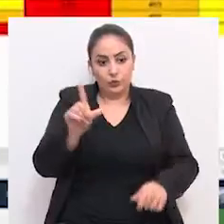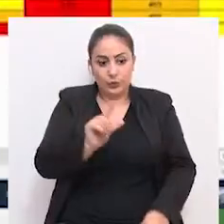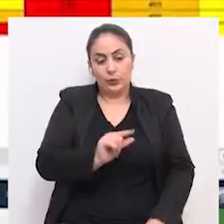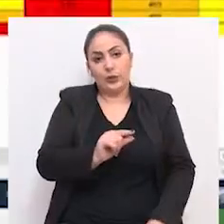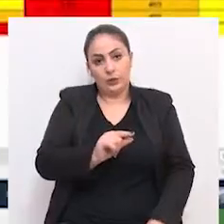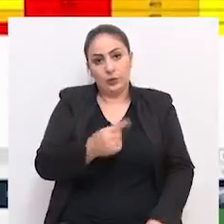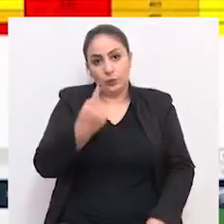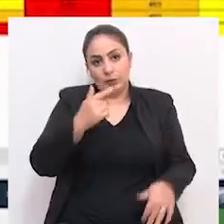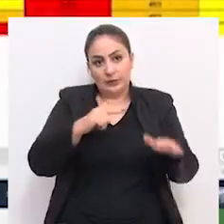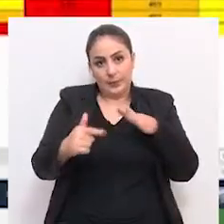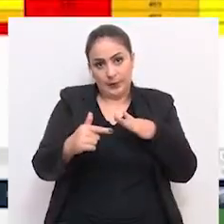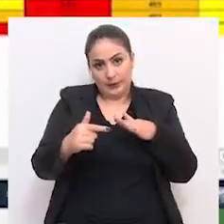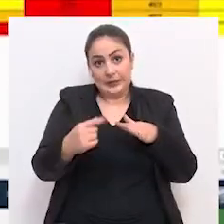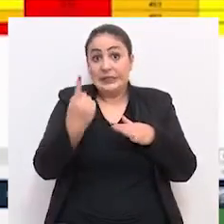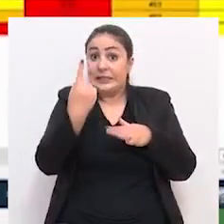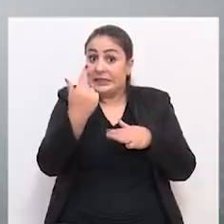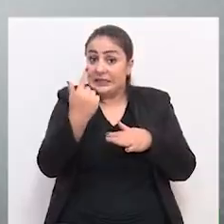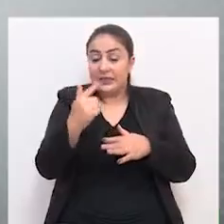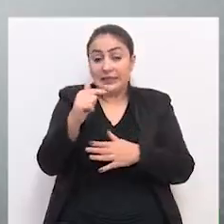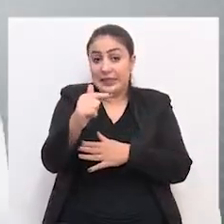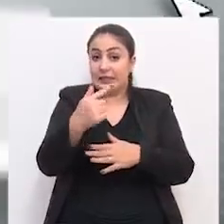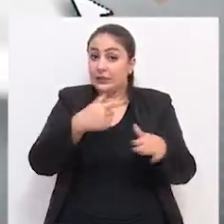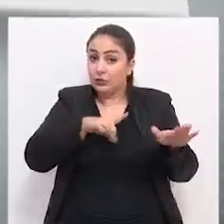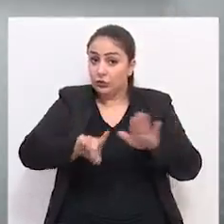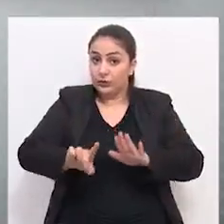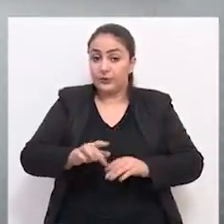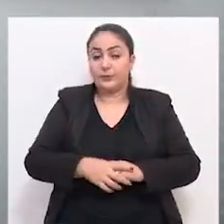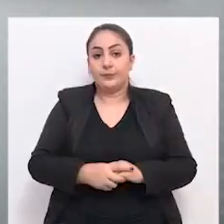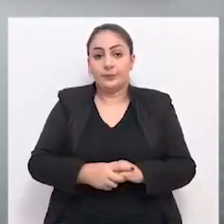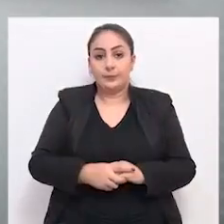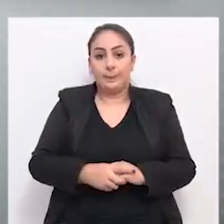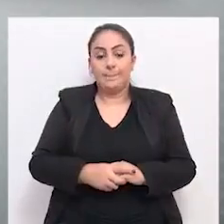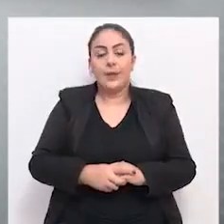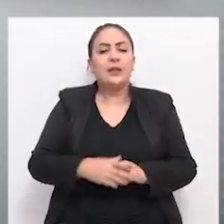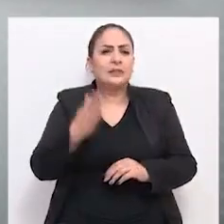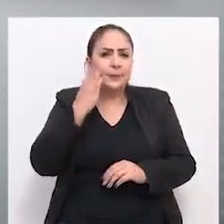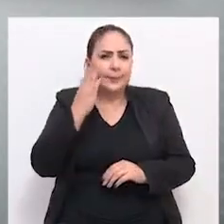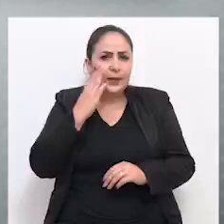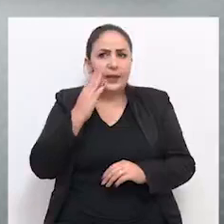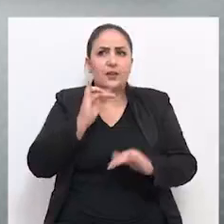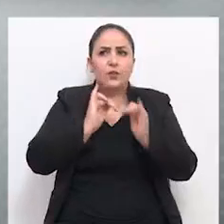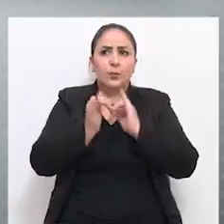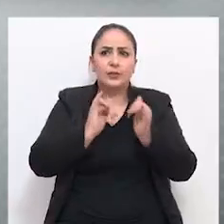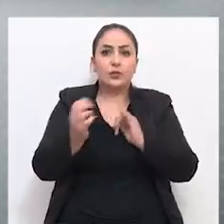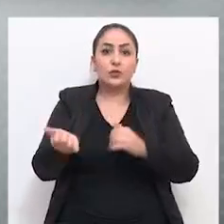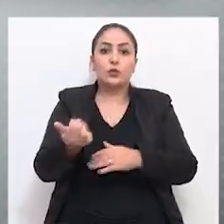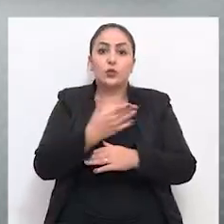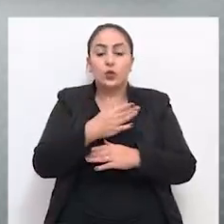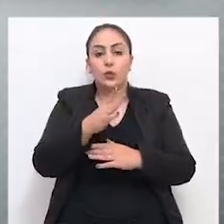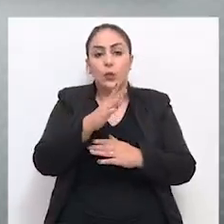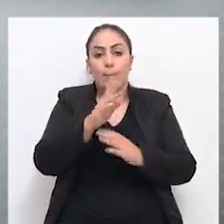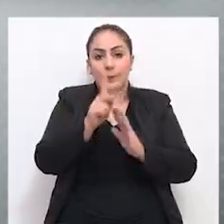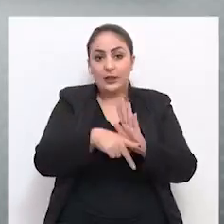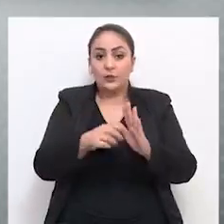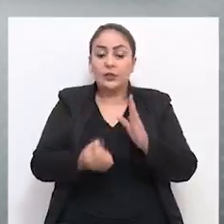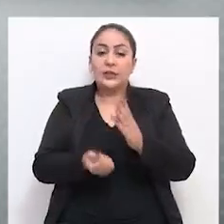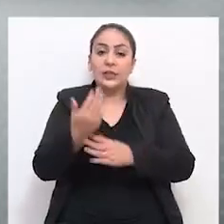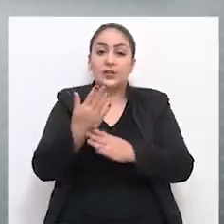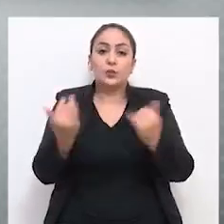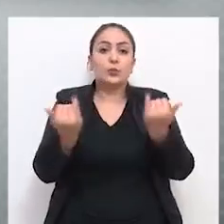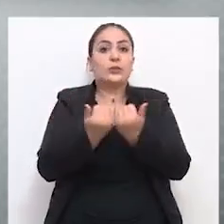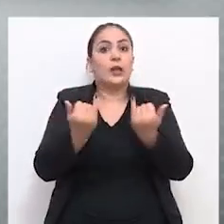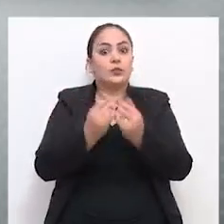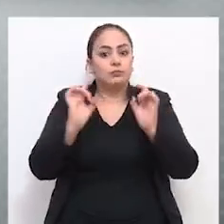uma semana para outra, isso em um intervalo de 7 dias. Para te ajudar a encontrar informações sobre o novo plano, foi criado um